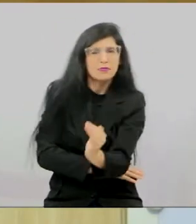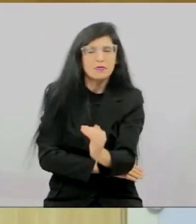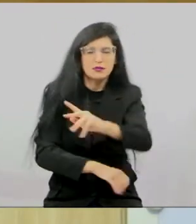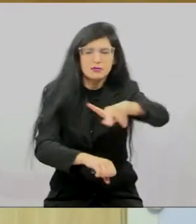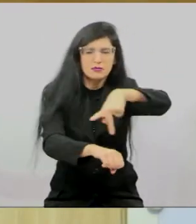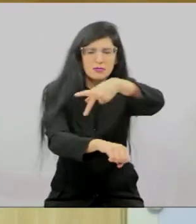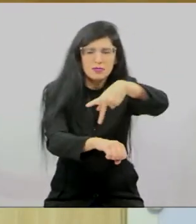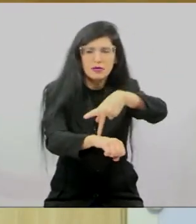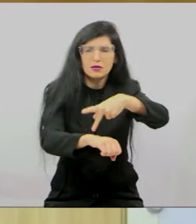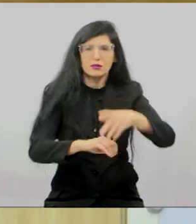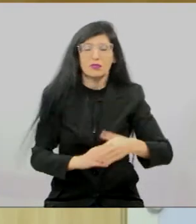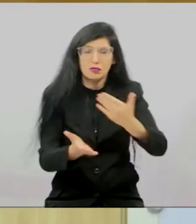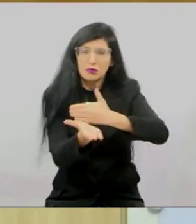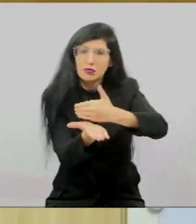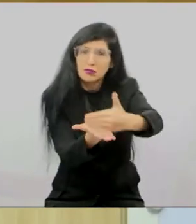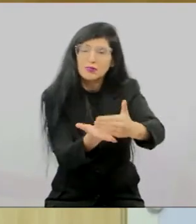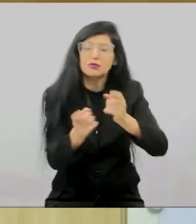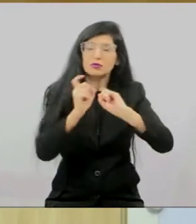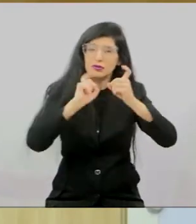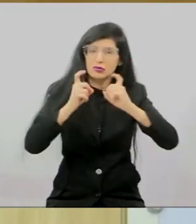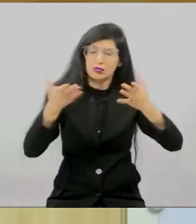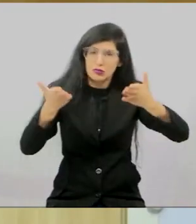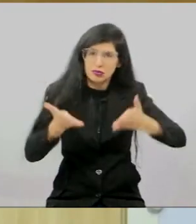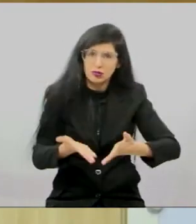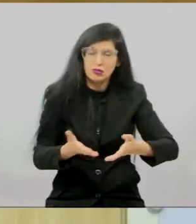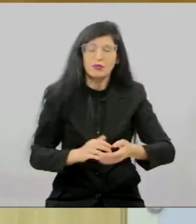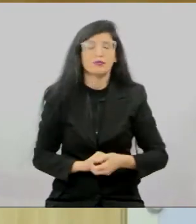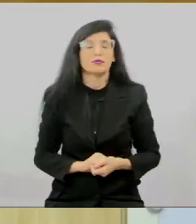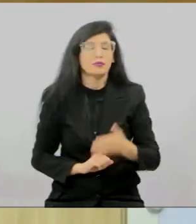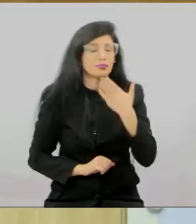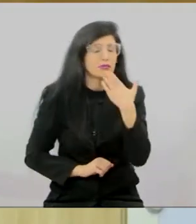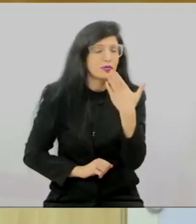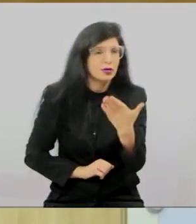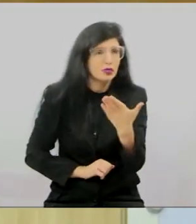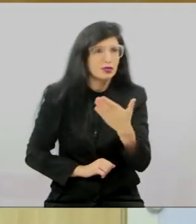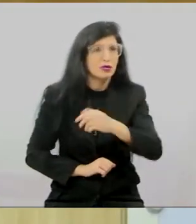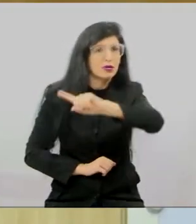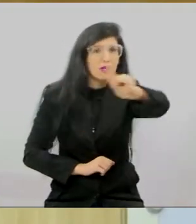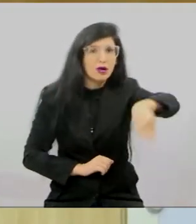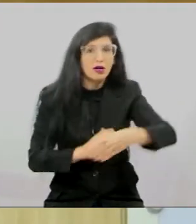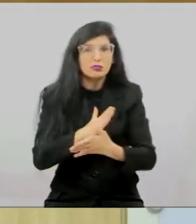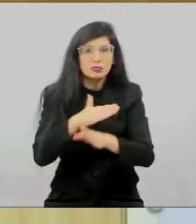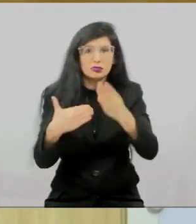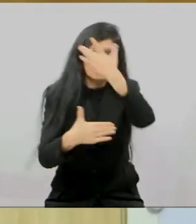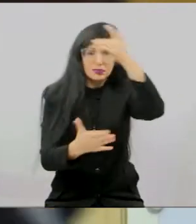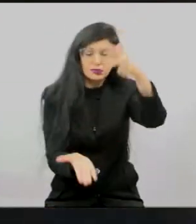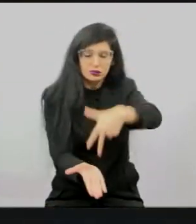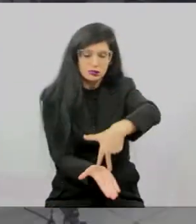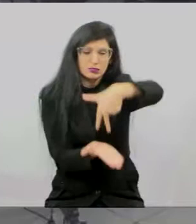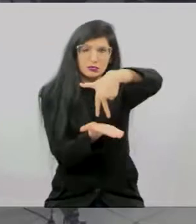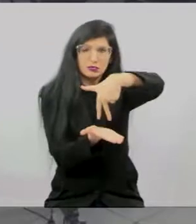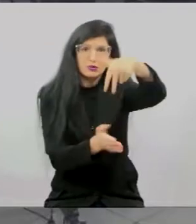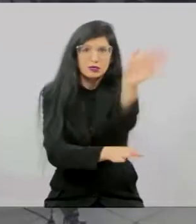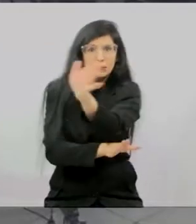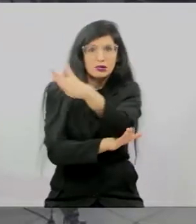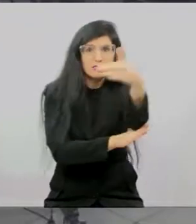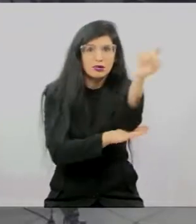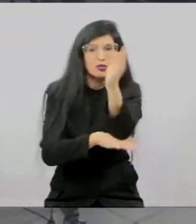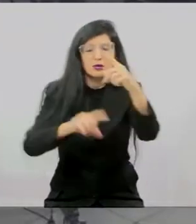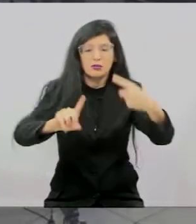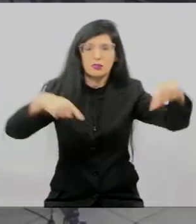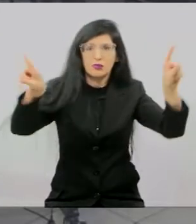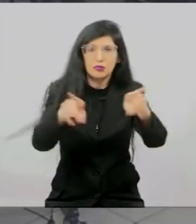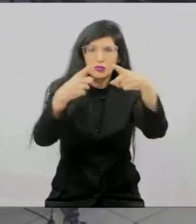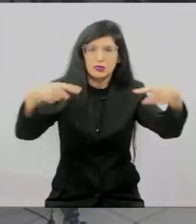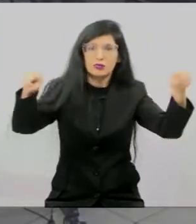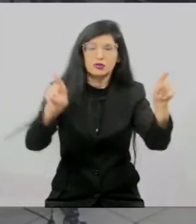declaro aberta a presente sessão ordinária. Solicito a todos que se levantem para a execução do hino nacional brasileiro.